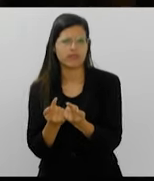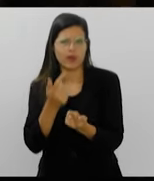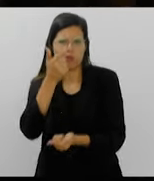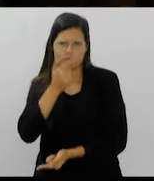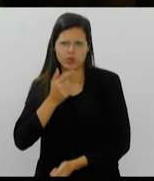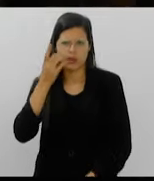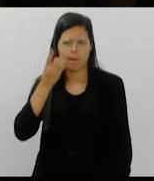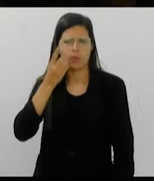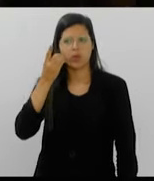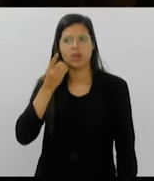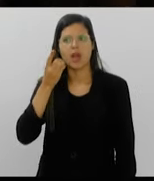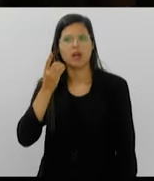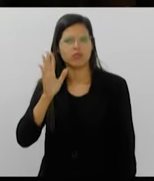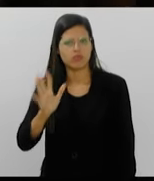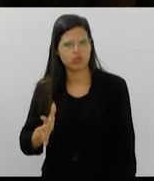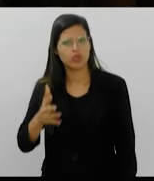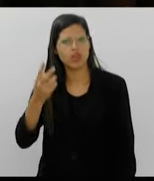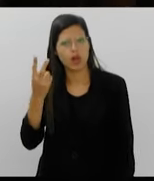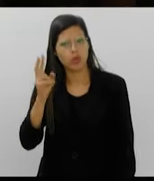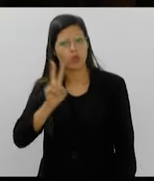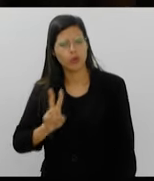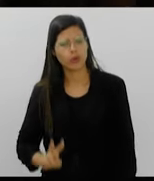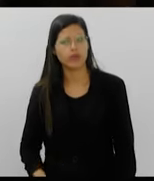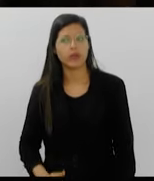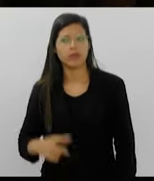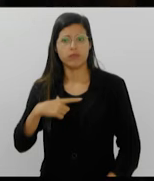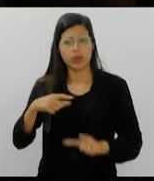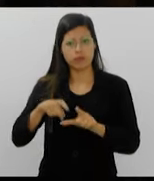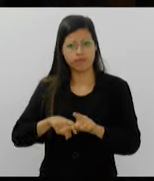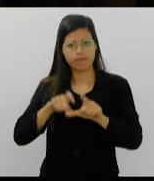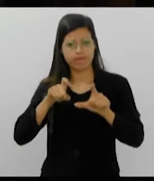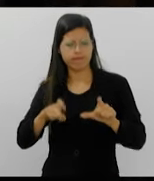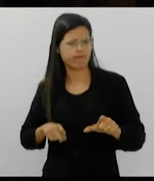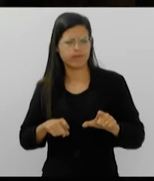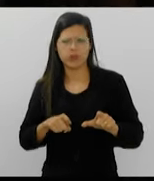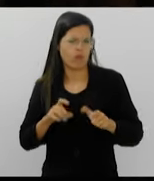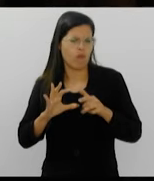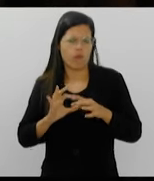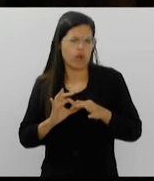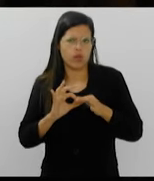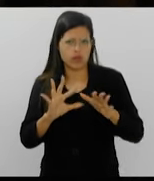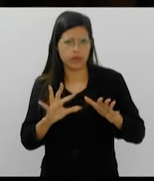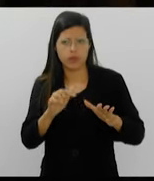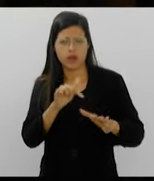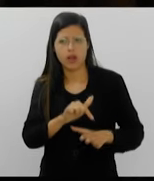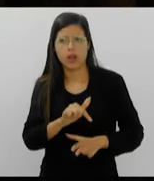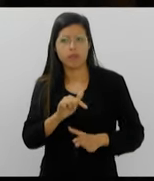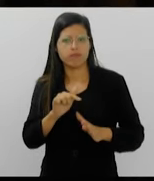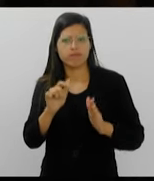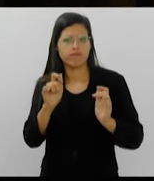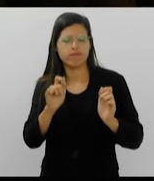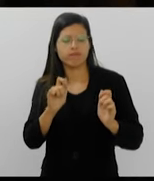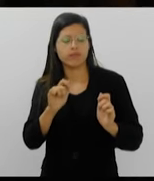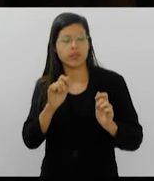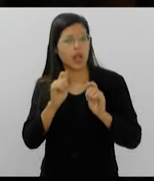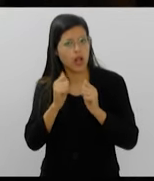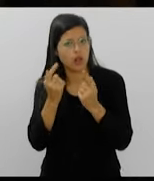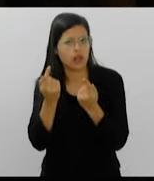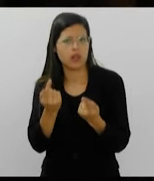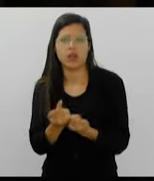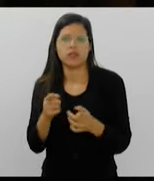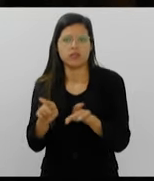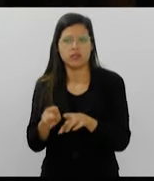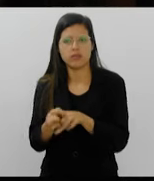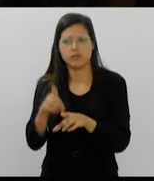deputado reeleito pelo povo do Rio de Janeiro, tenho independência e não vou permitir que a Assembleia Legislativa, nem qualquer dos meus